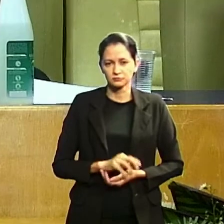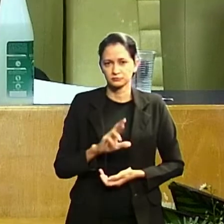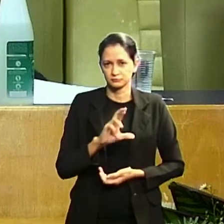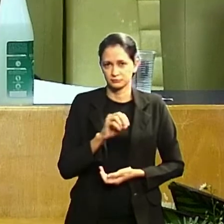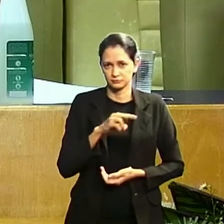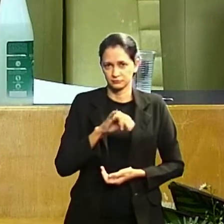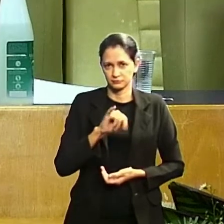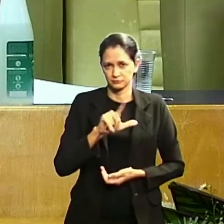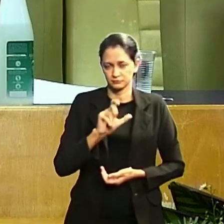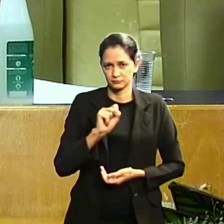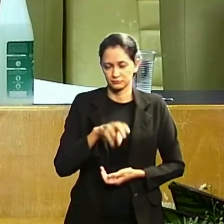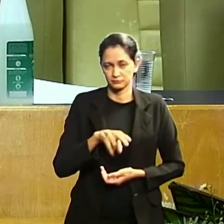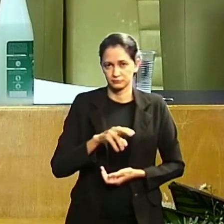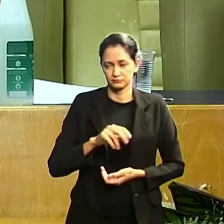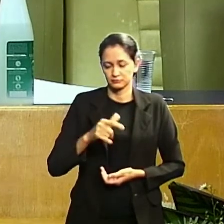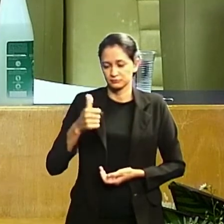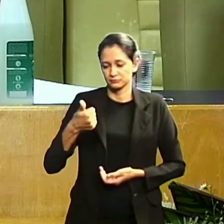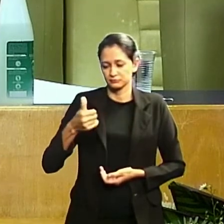Ronilson Reis,